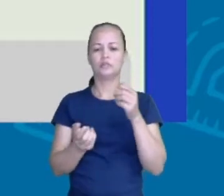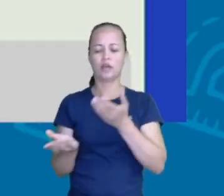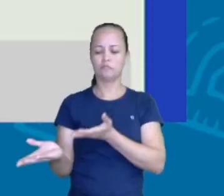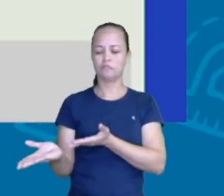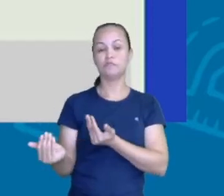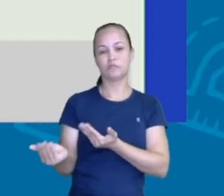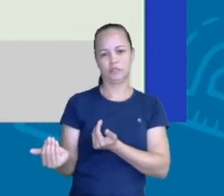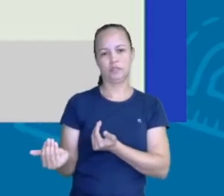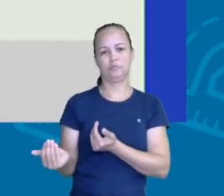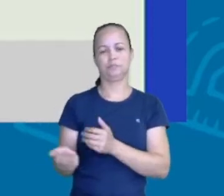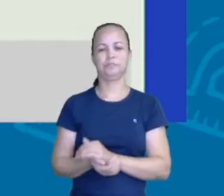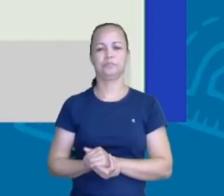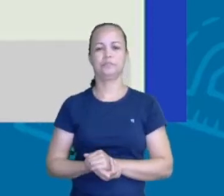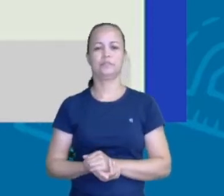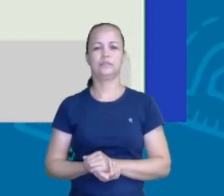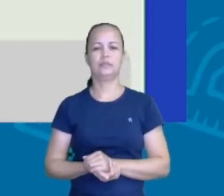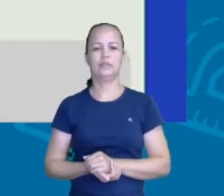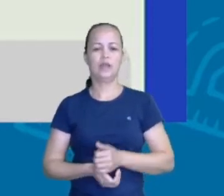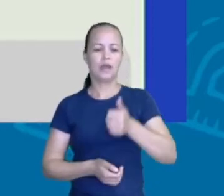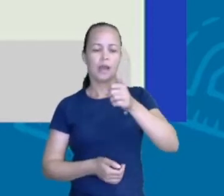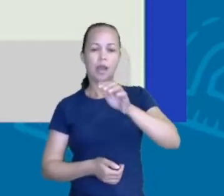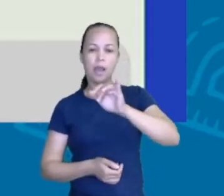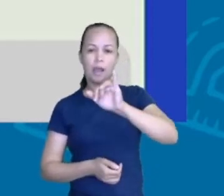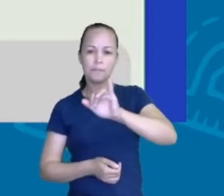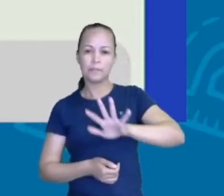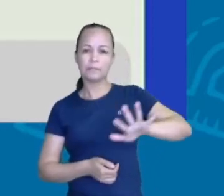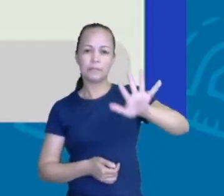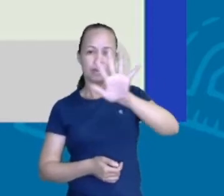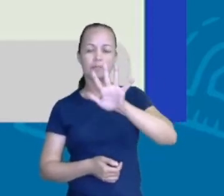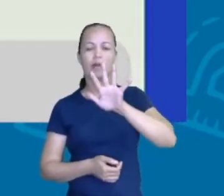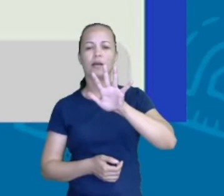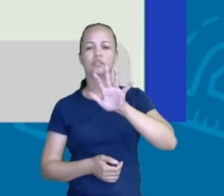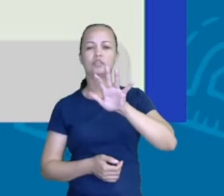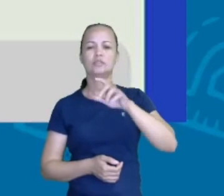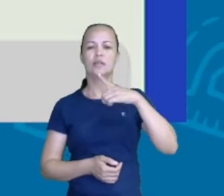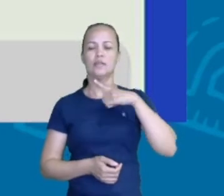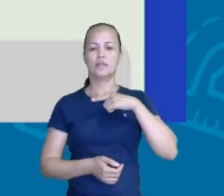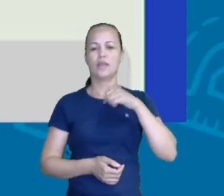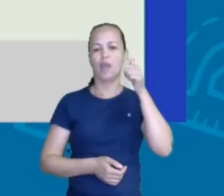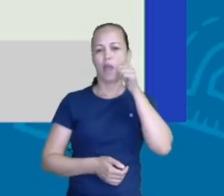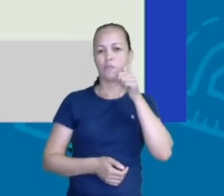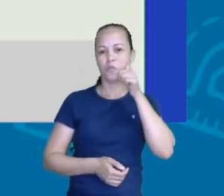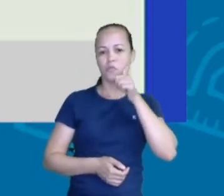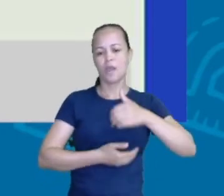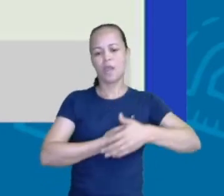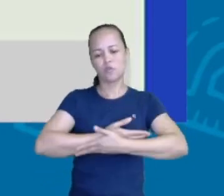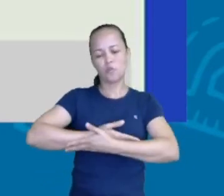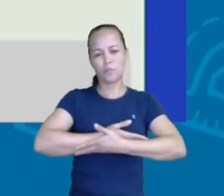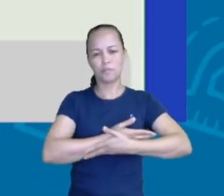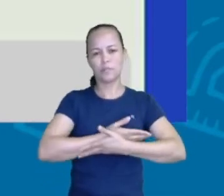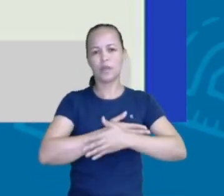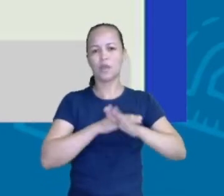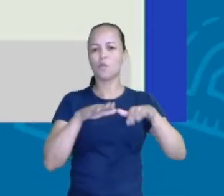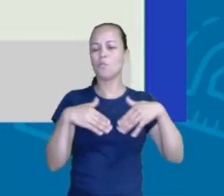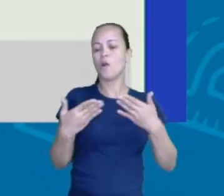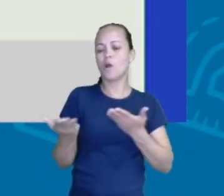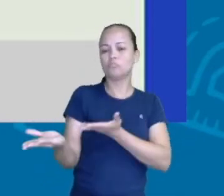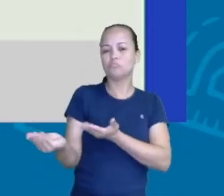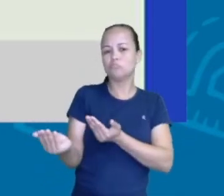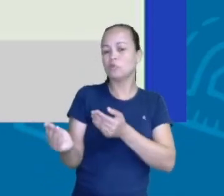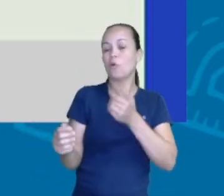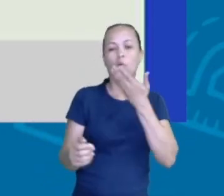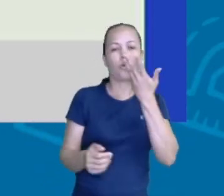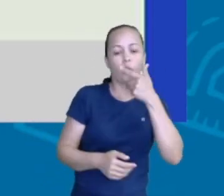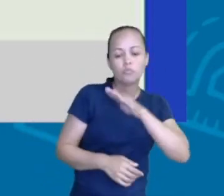infância? Essa primeira imagem tem uma mulher e um bebê. Qual dos dois está na infância?